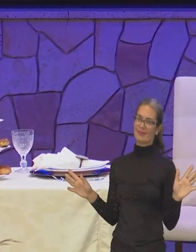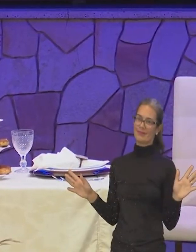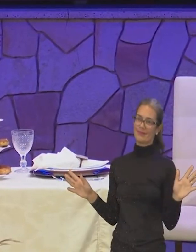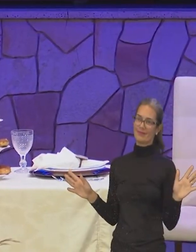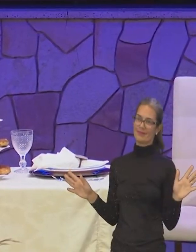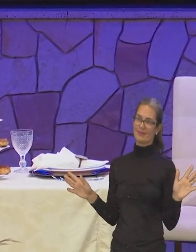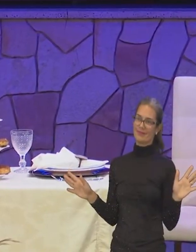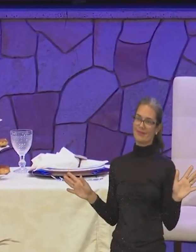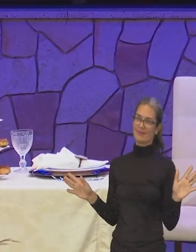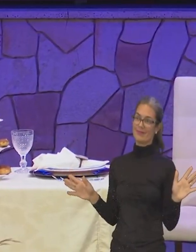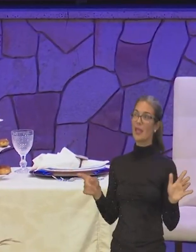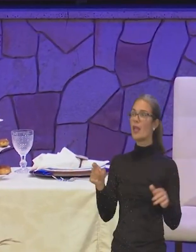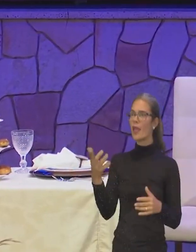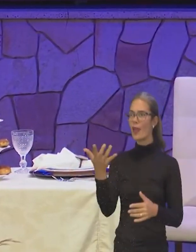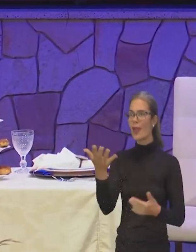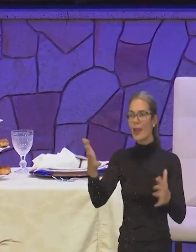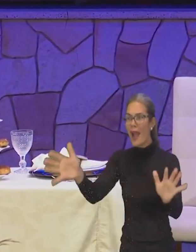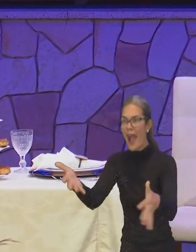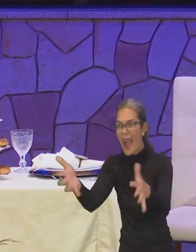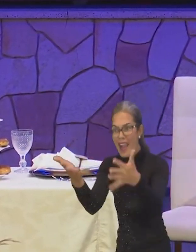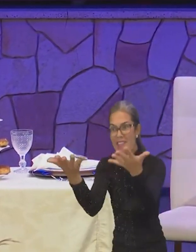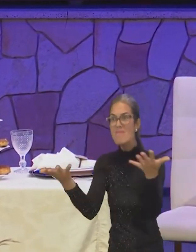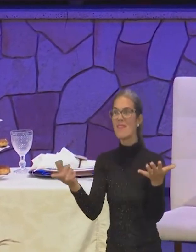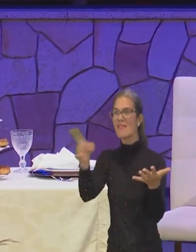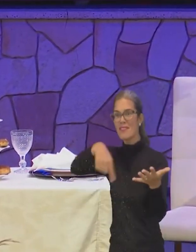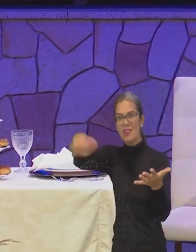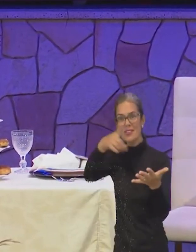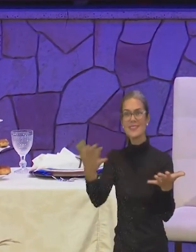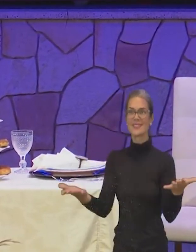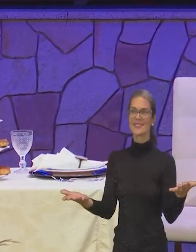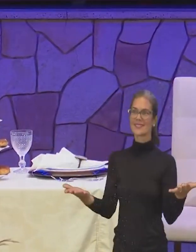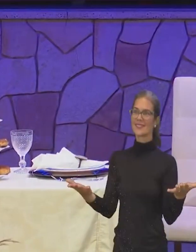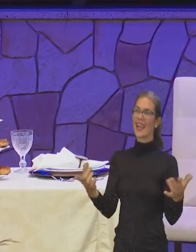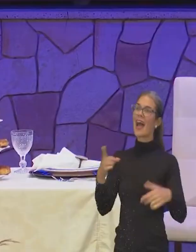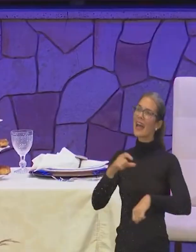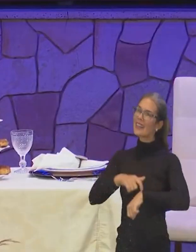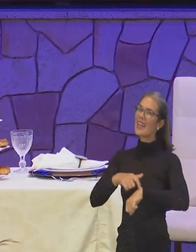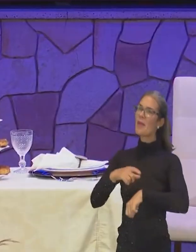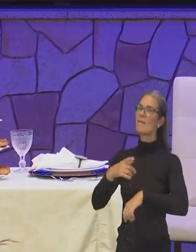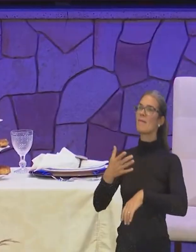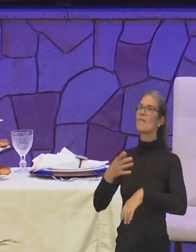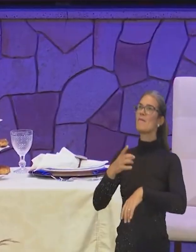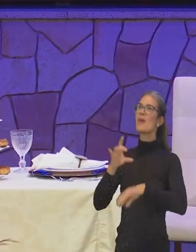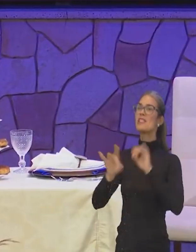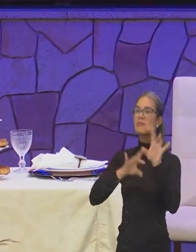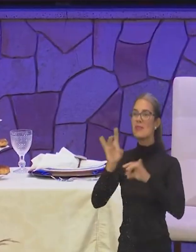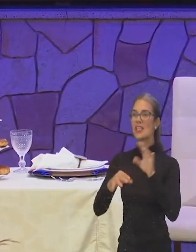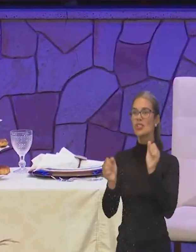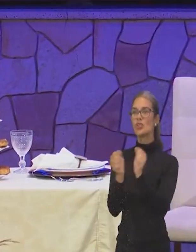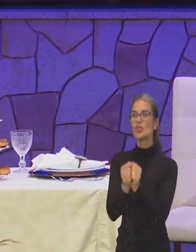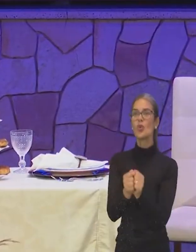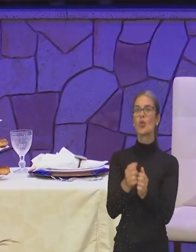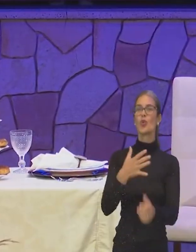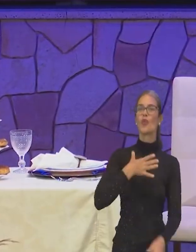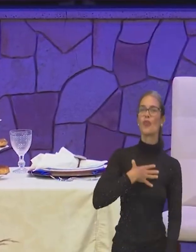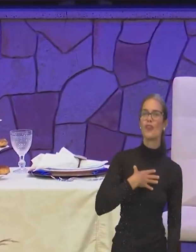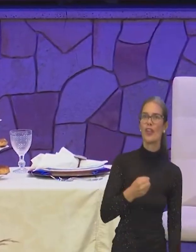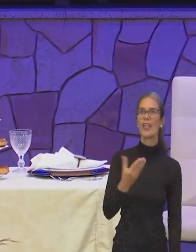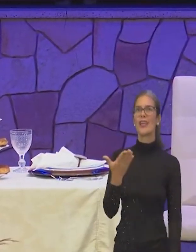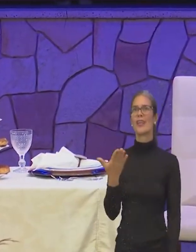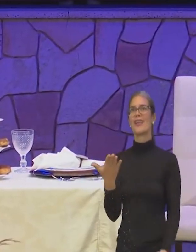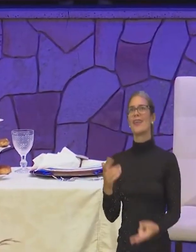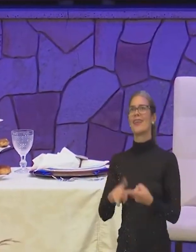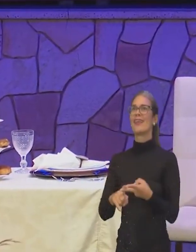Eu quero te animar, meu irmão, nesta manhã, a você criar momentos intencionais com os seus filhos, com os seus netos.